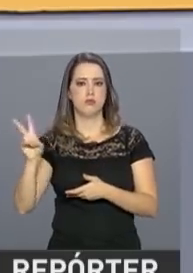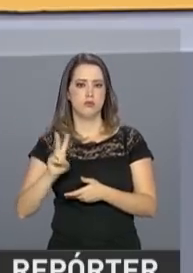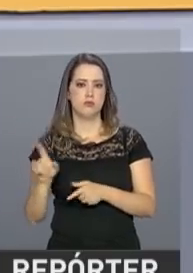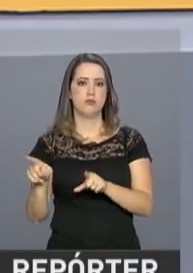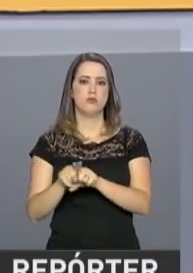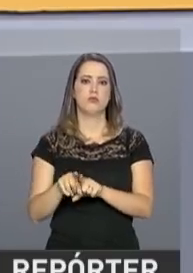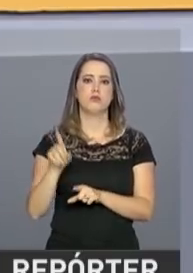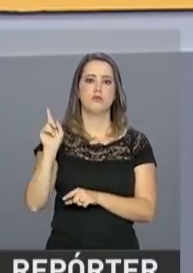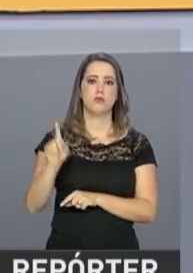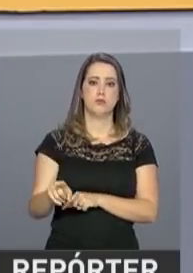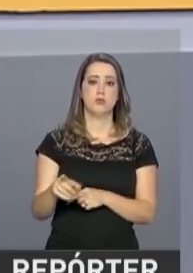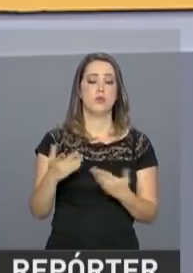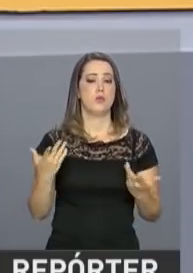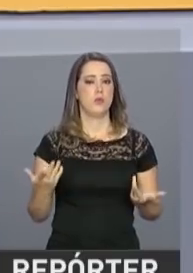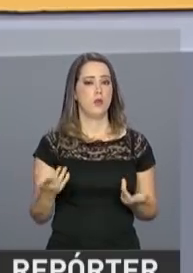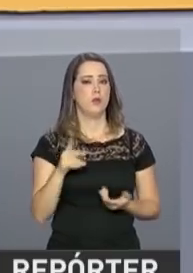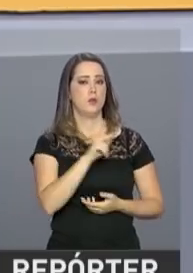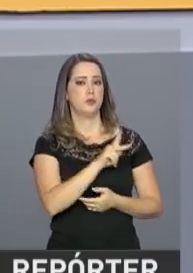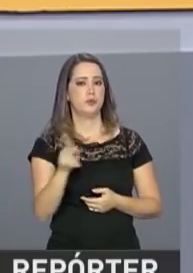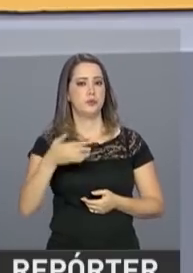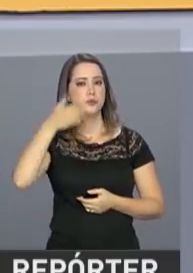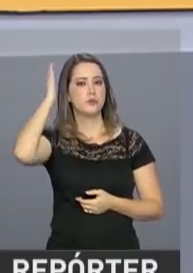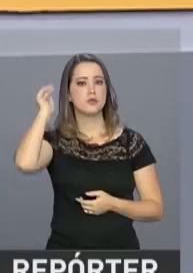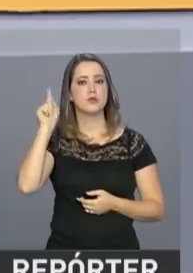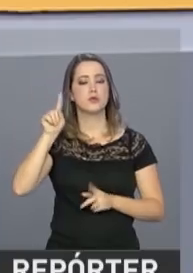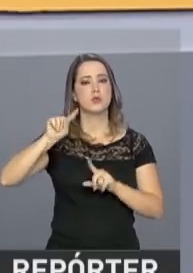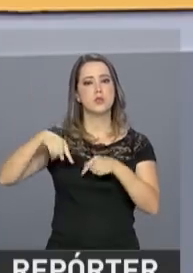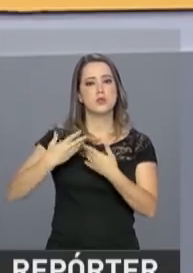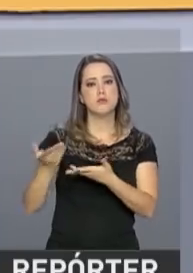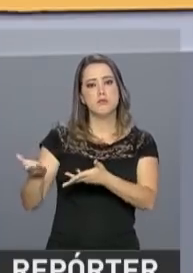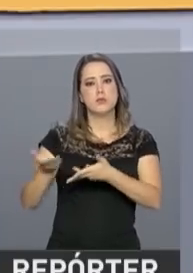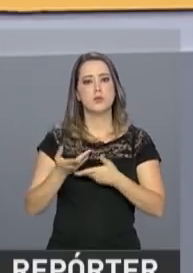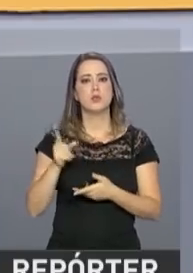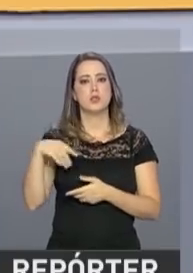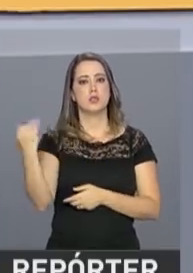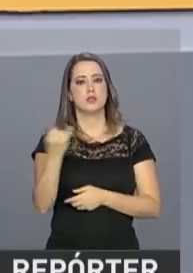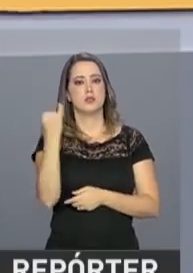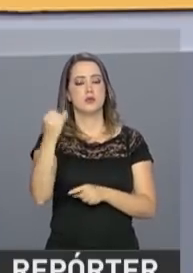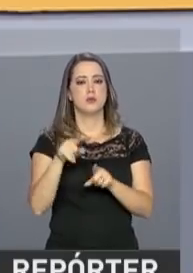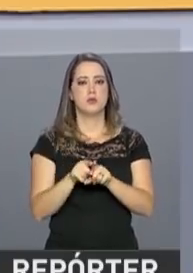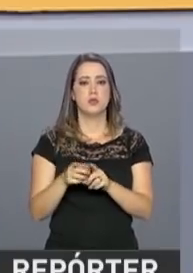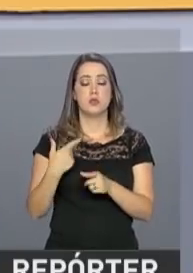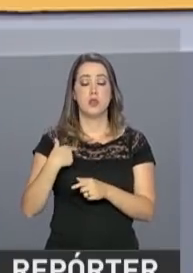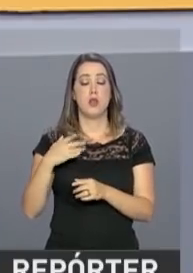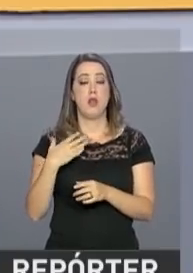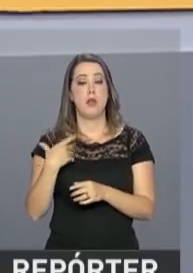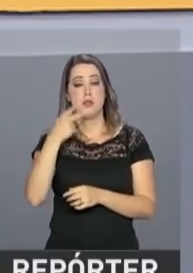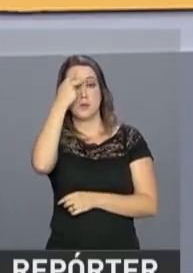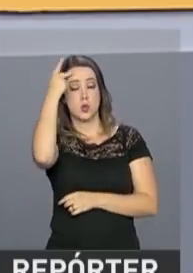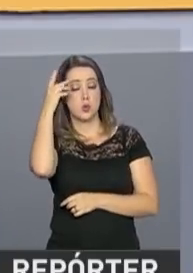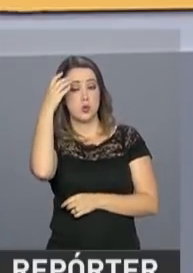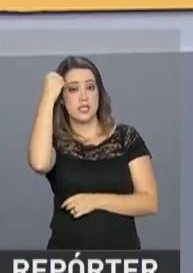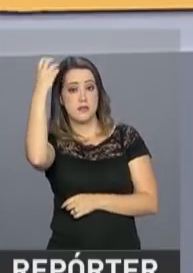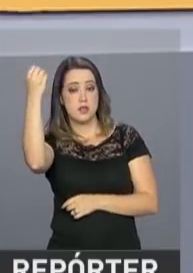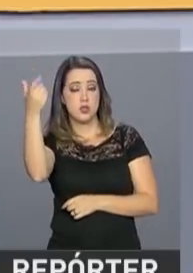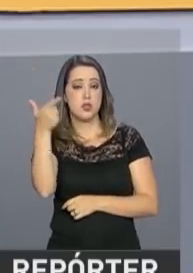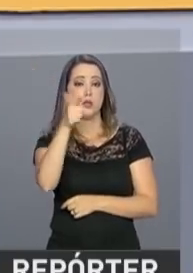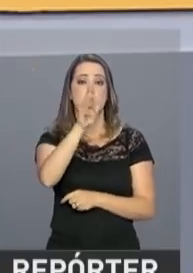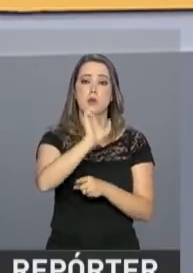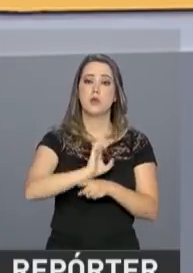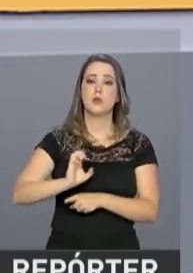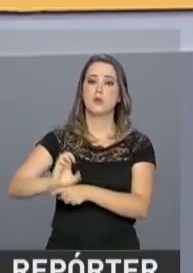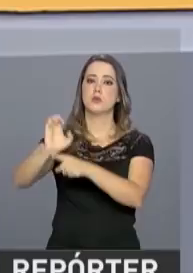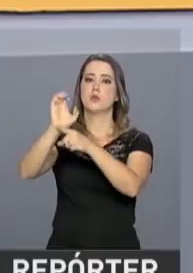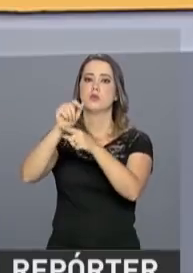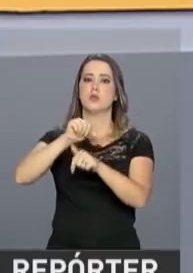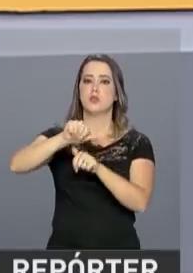acolhimento aos venezuelanos segundo o presidente após a acolhida é importante também a interiorização dessas pessoas